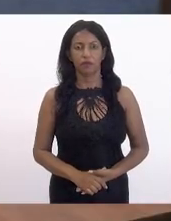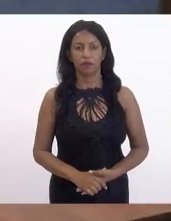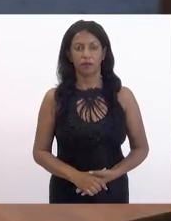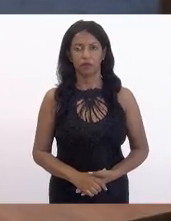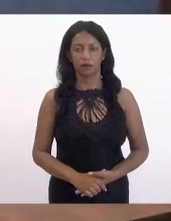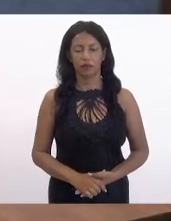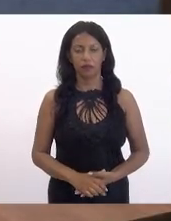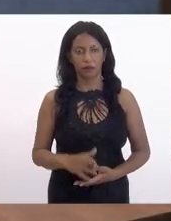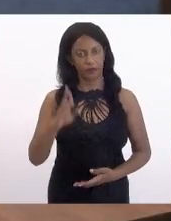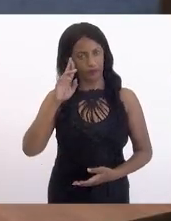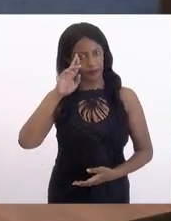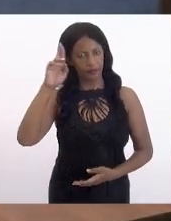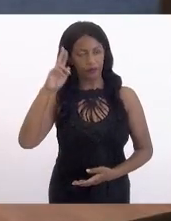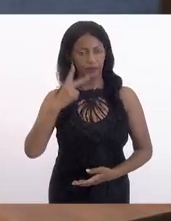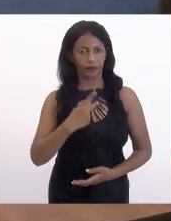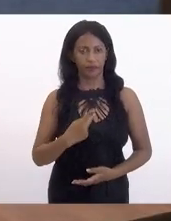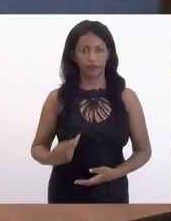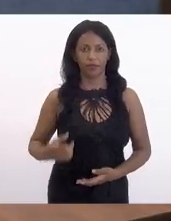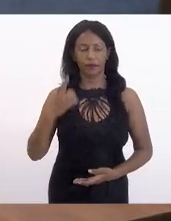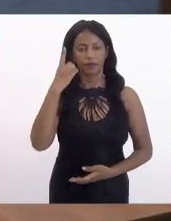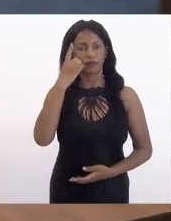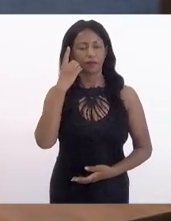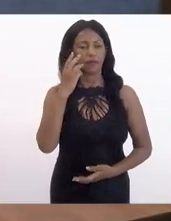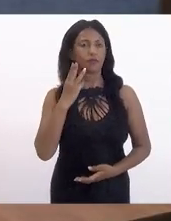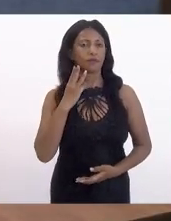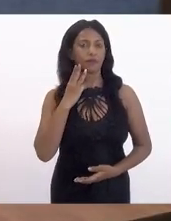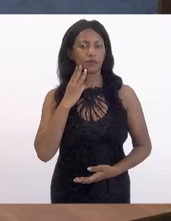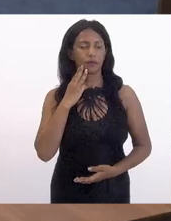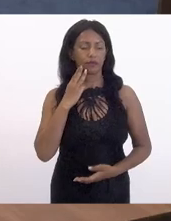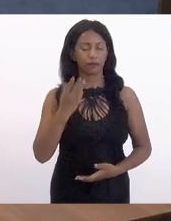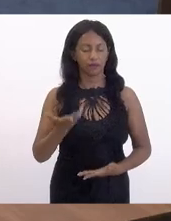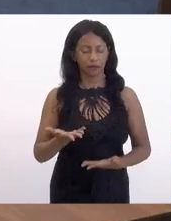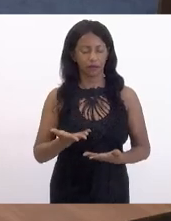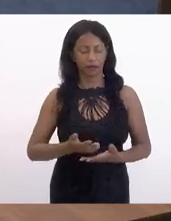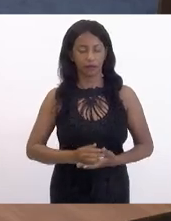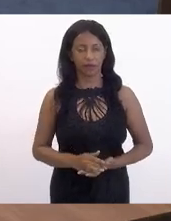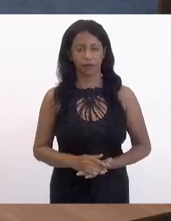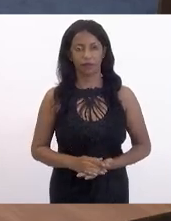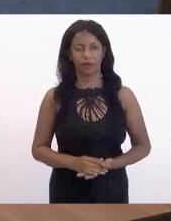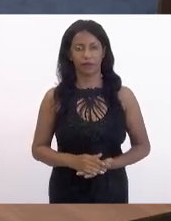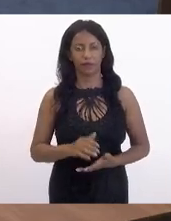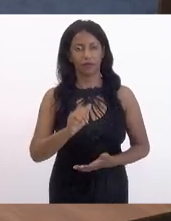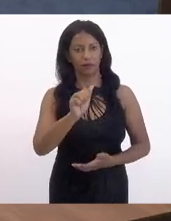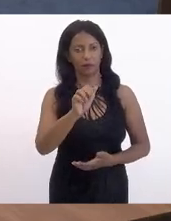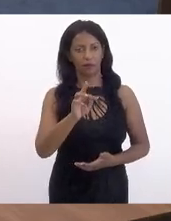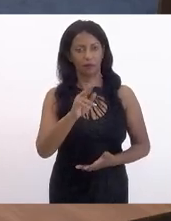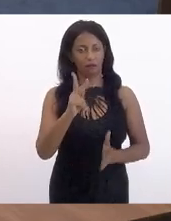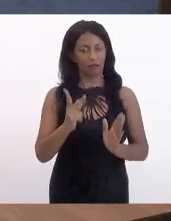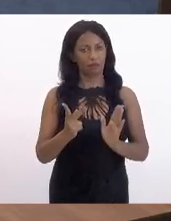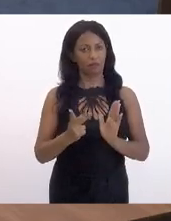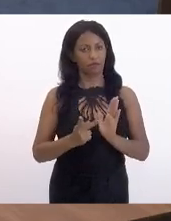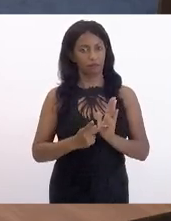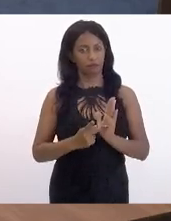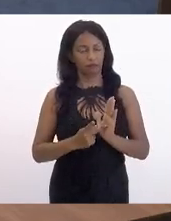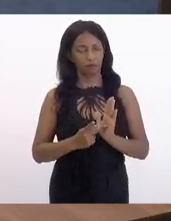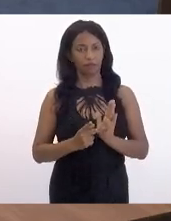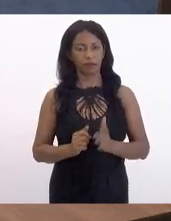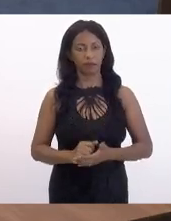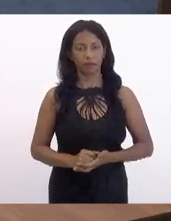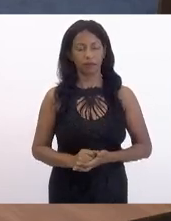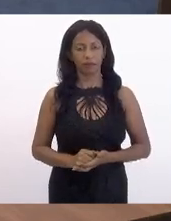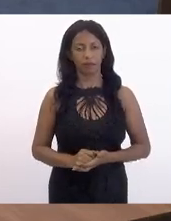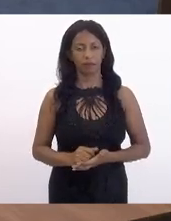o shopping Presidente Deputado waldeck Carneiro a água reflete com exatidão